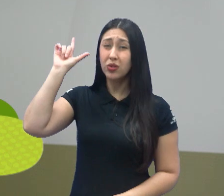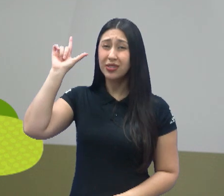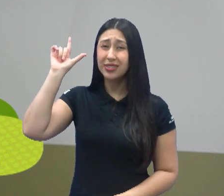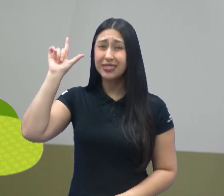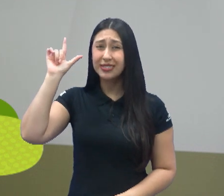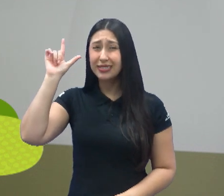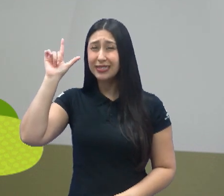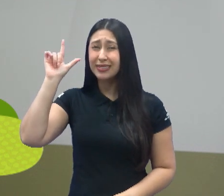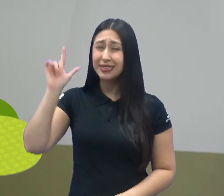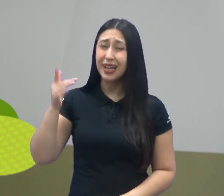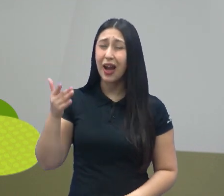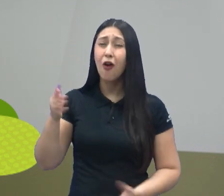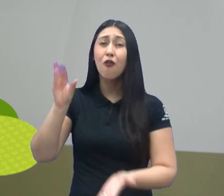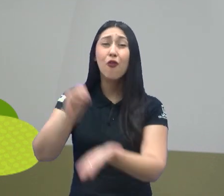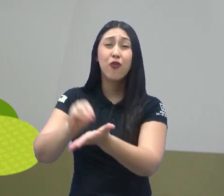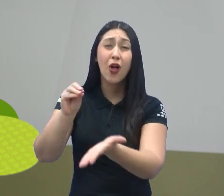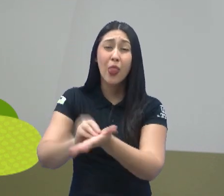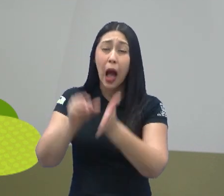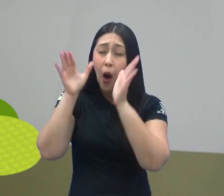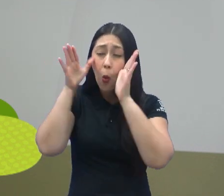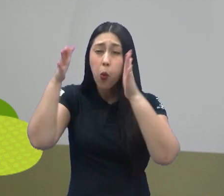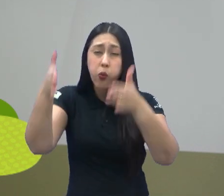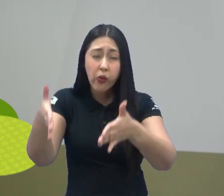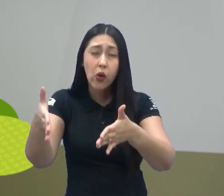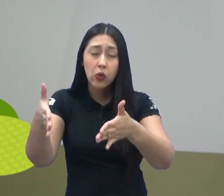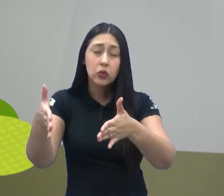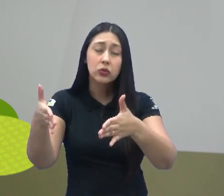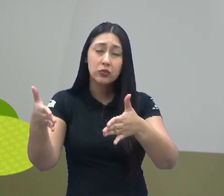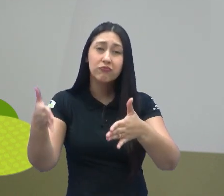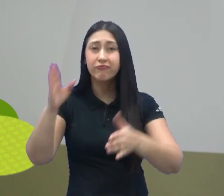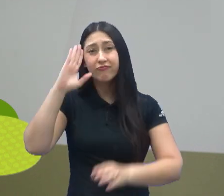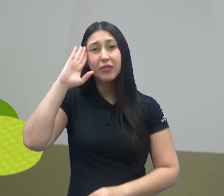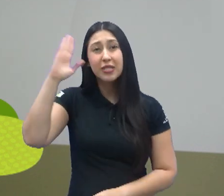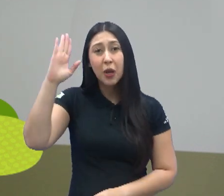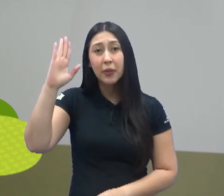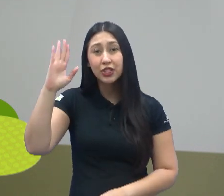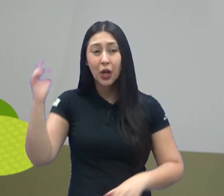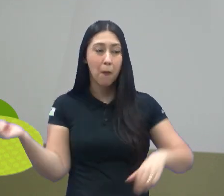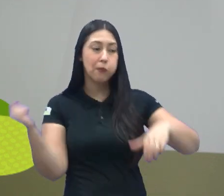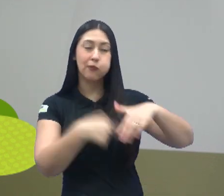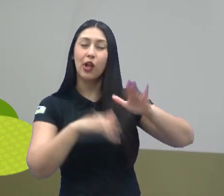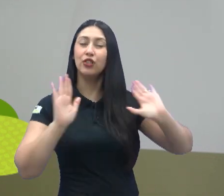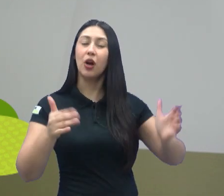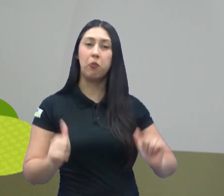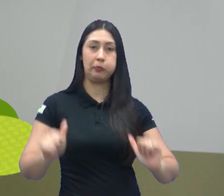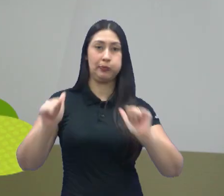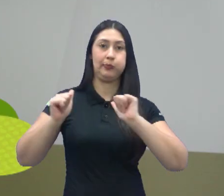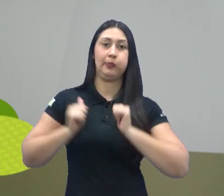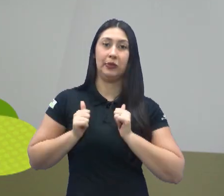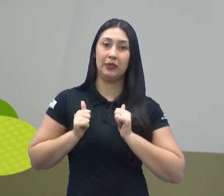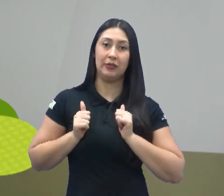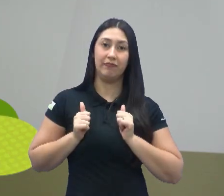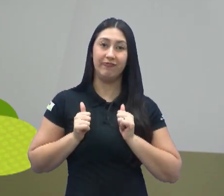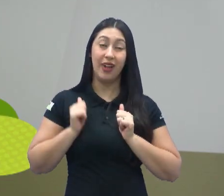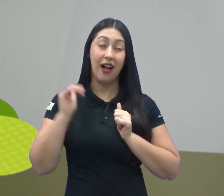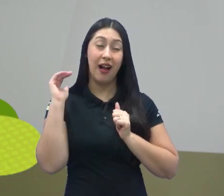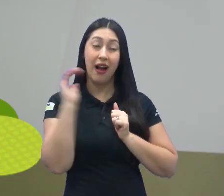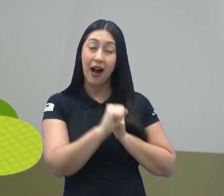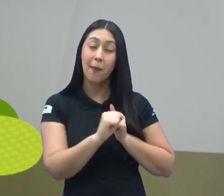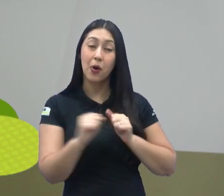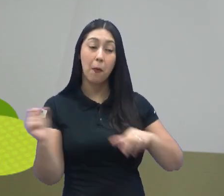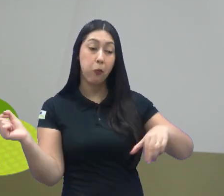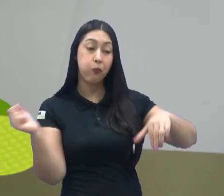de concentração tenha diminuído um pouco, principalmente depois que achou o primeiro gol, até de uma certa forma mais rápida, né, numa